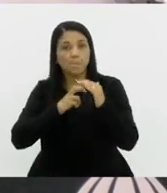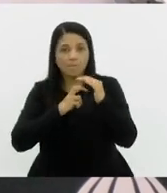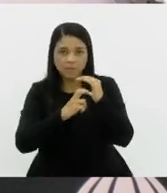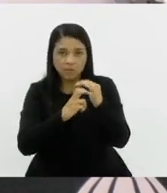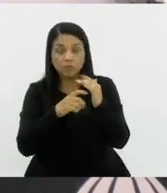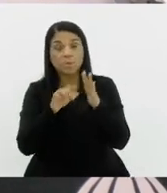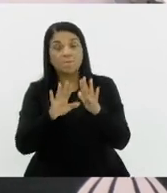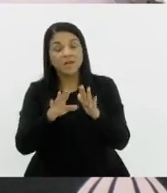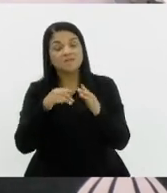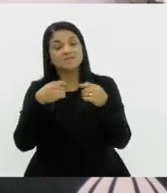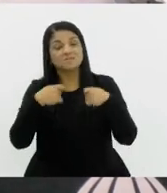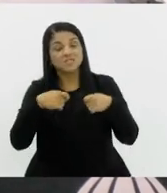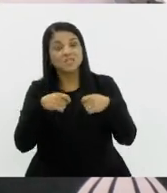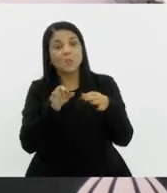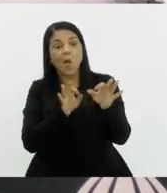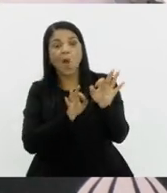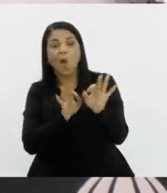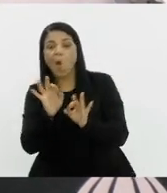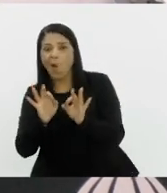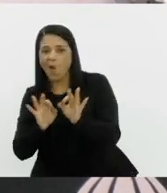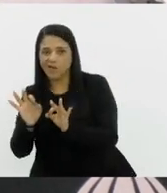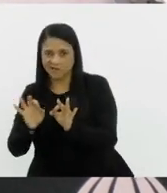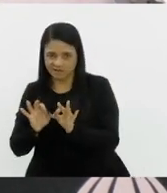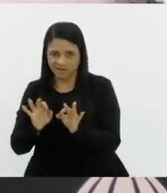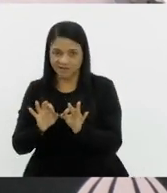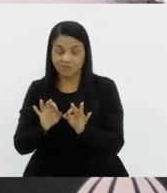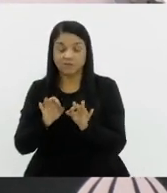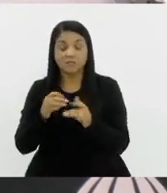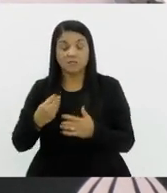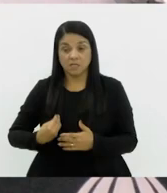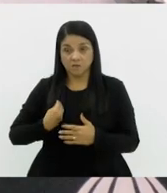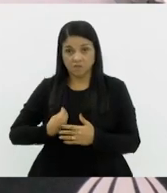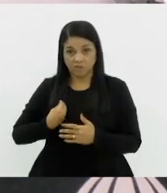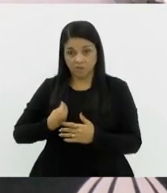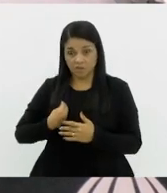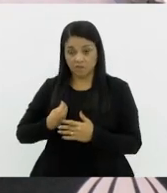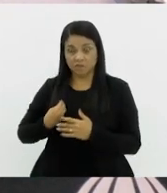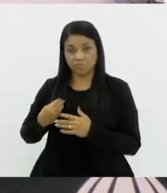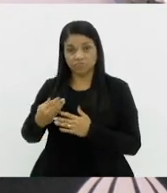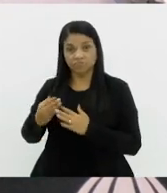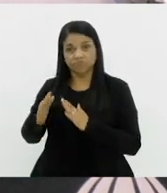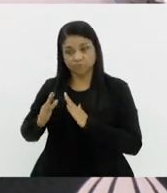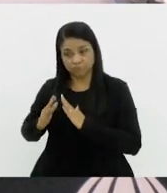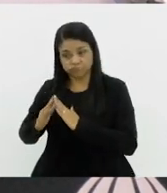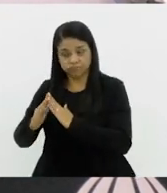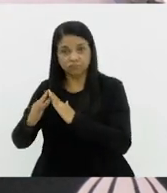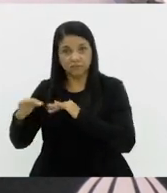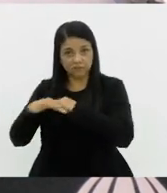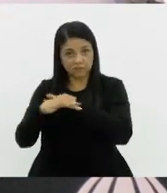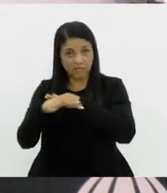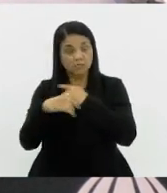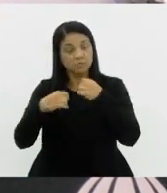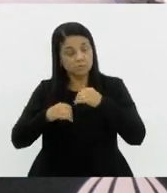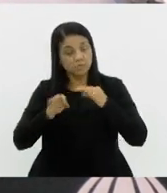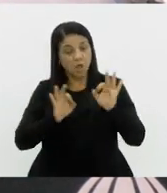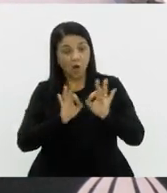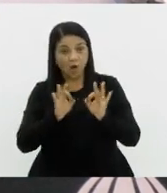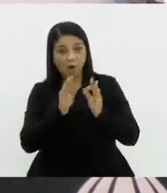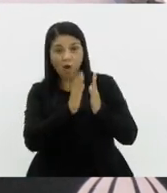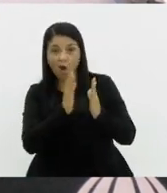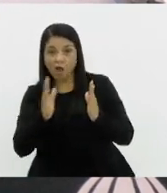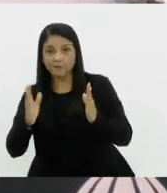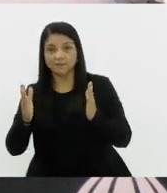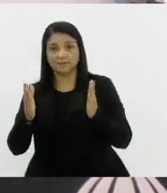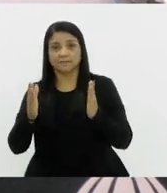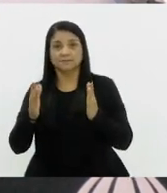tem que ter um ordenamento. A questão é que, quando a gente vive em comunidade, a gente tem que ter uma ordem, né? Para, de alguma maneira, as